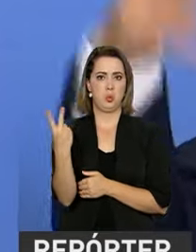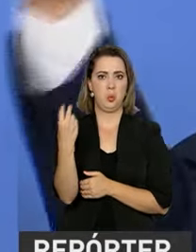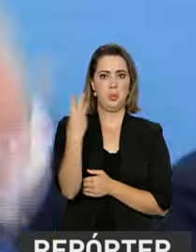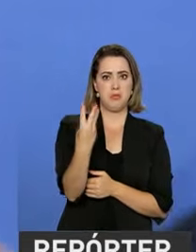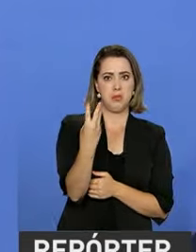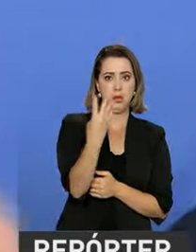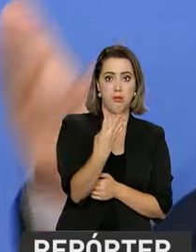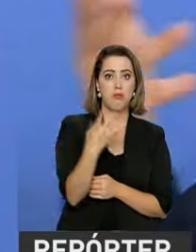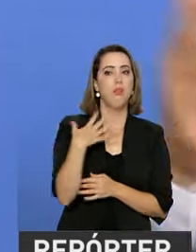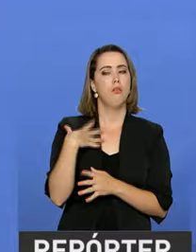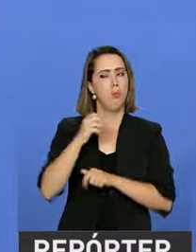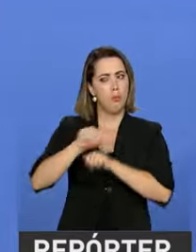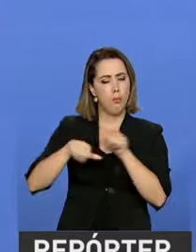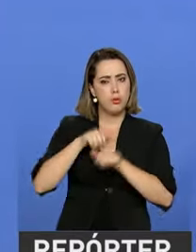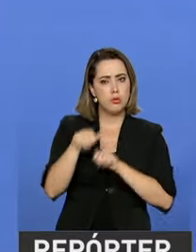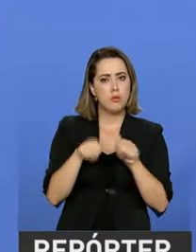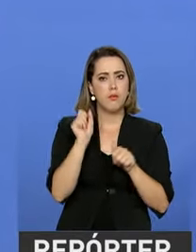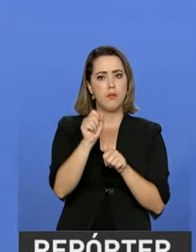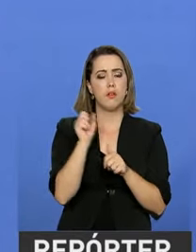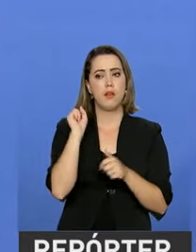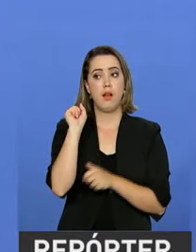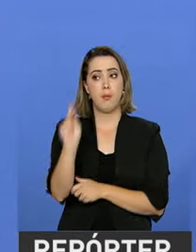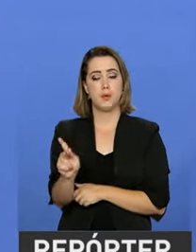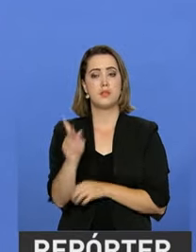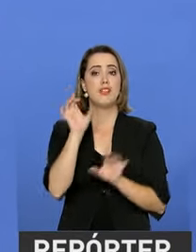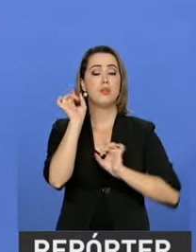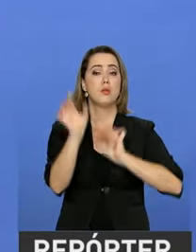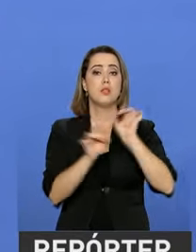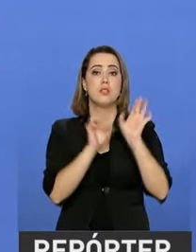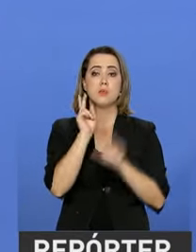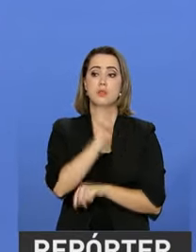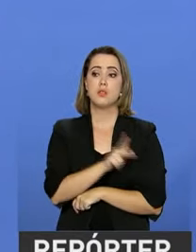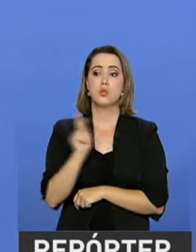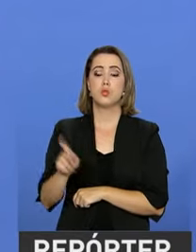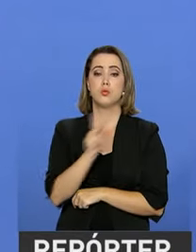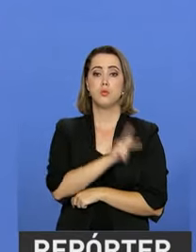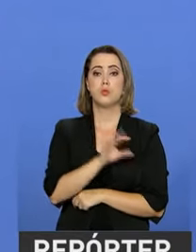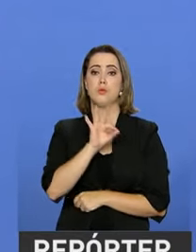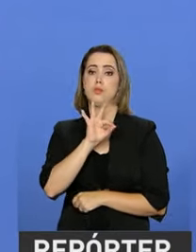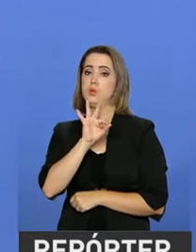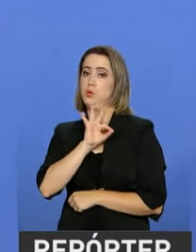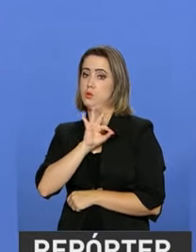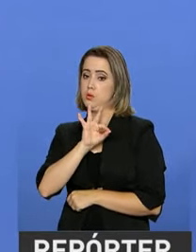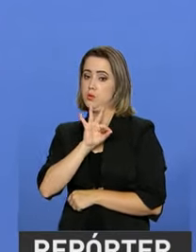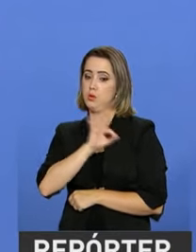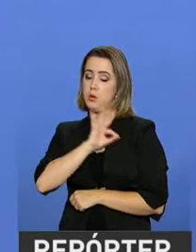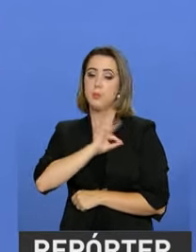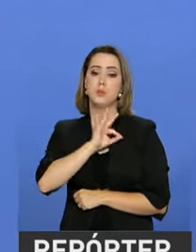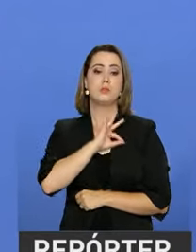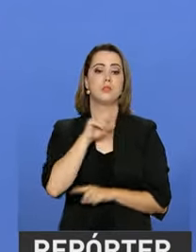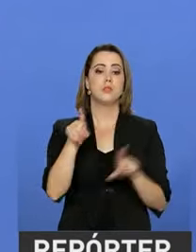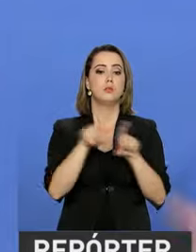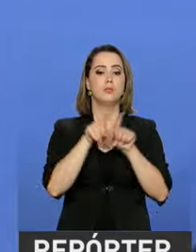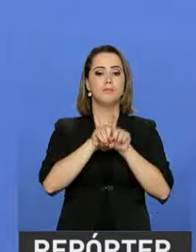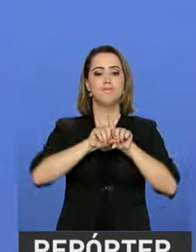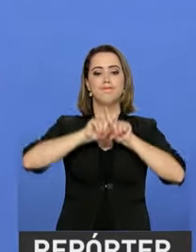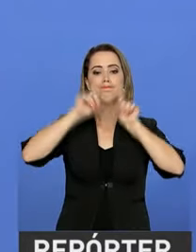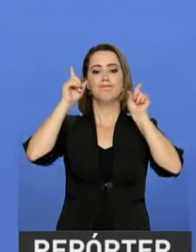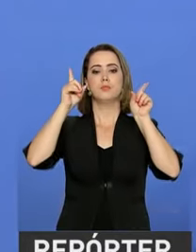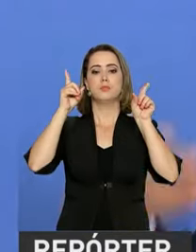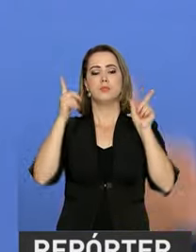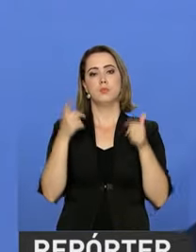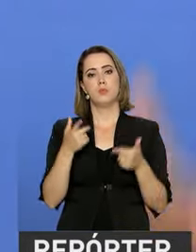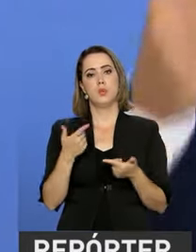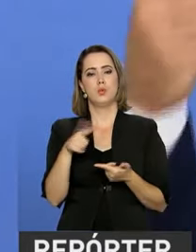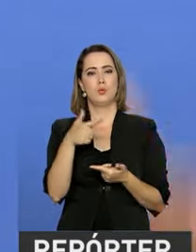em modificar as aposentadorias especiais de professores e e policiais mas não estamos